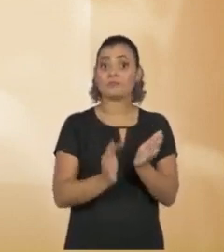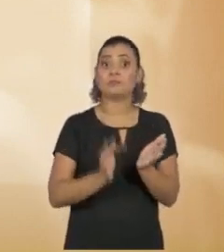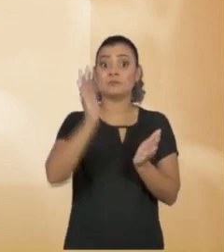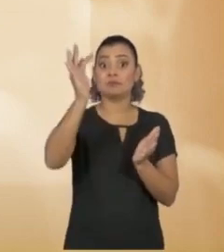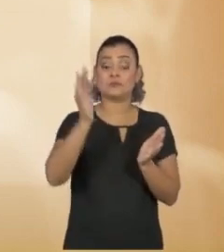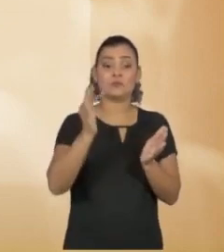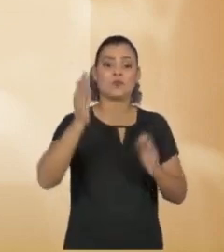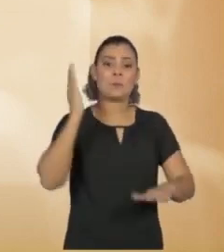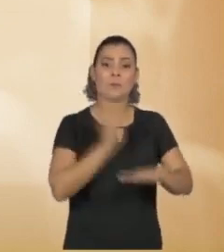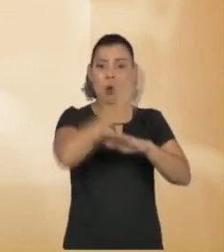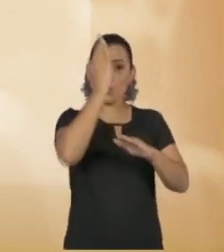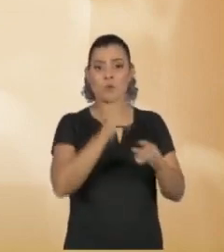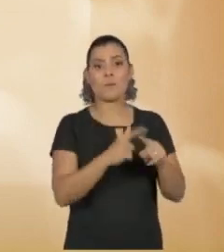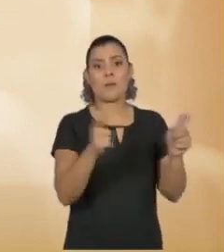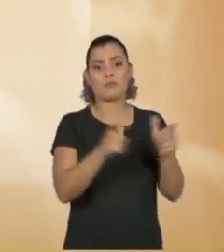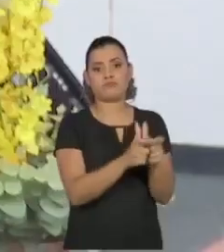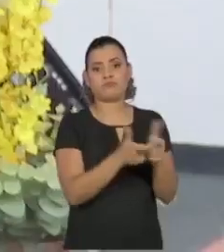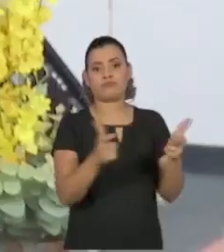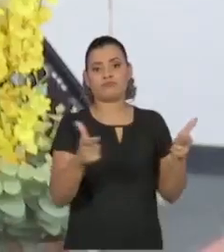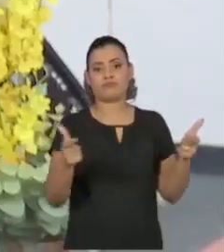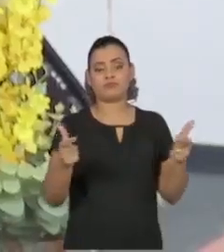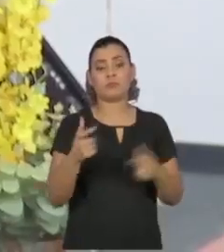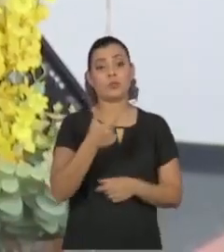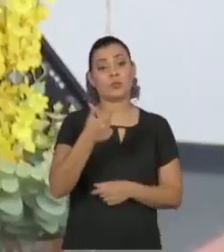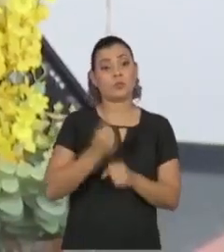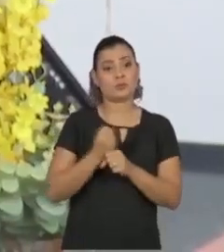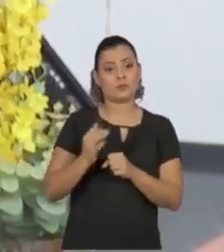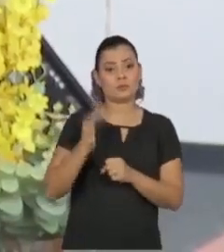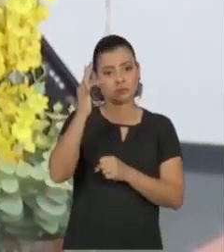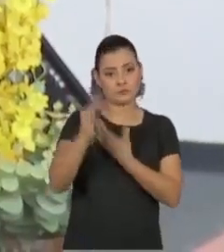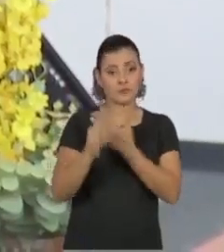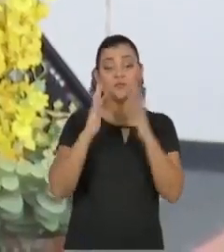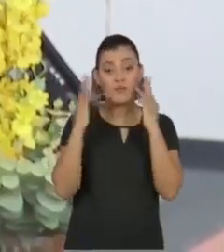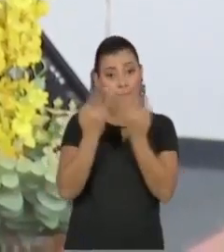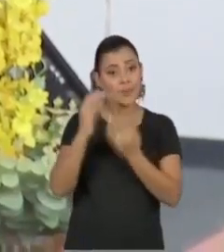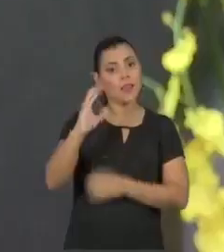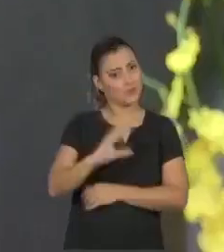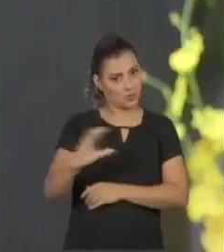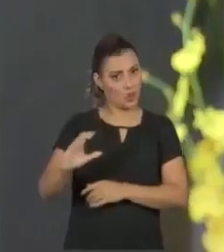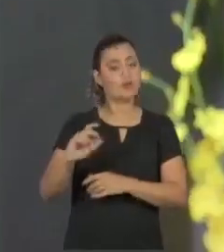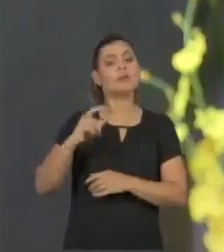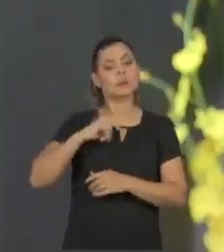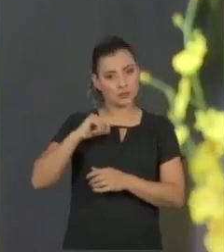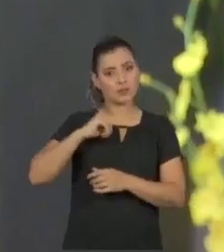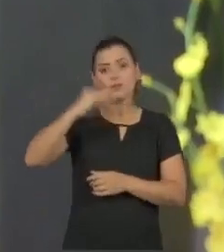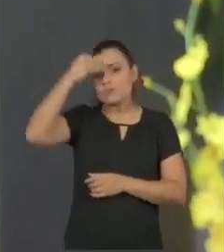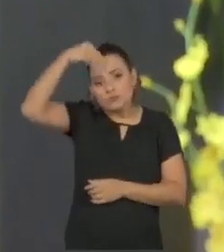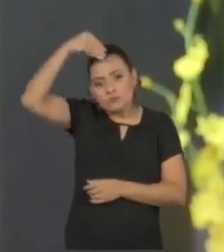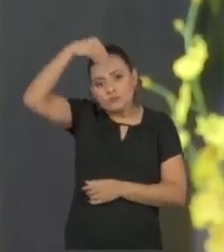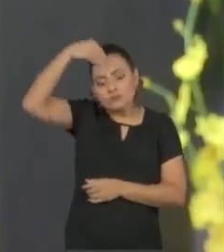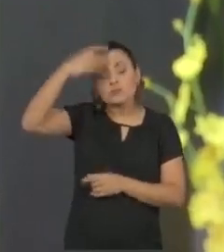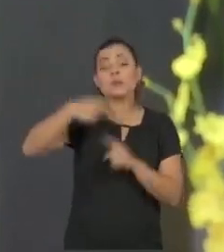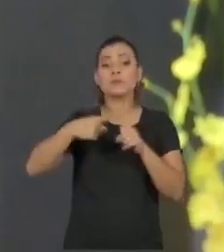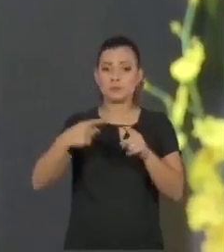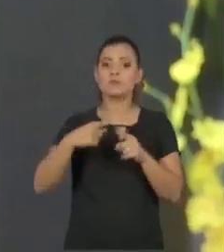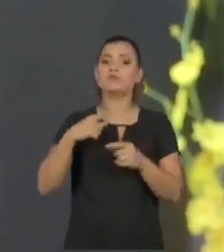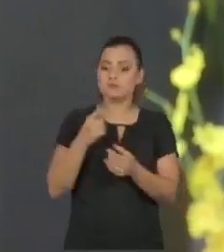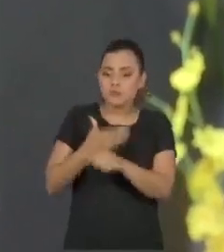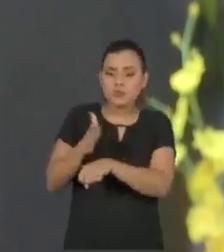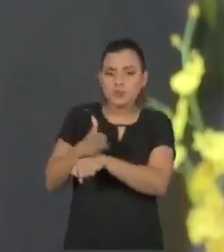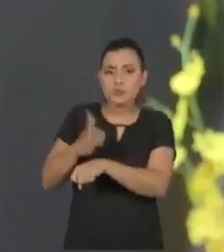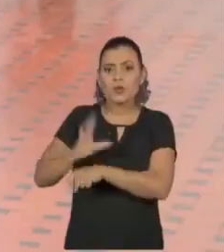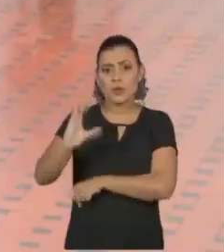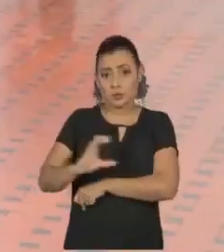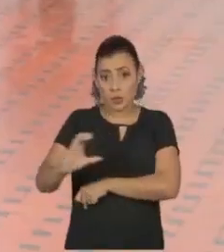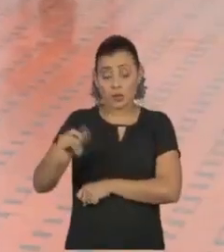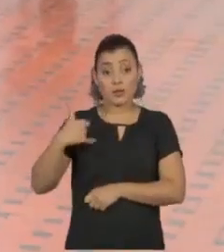os católicos em 12 anos. Débora é de família católica, foi batizada e fez até crisma, mas aos 16